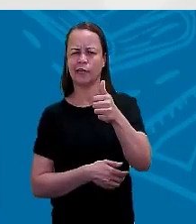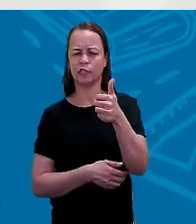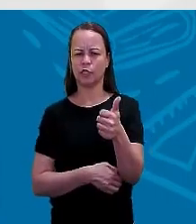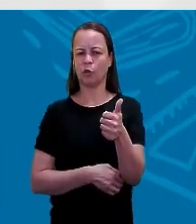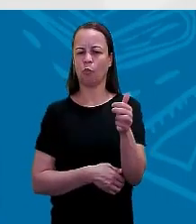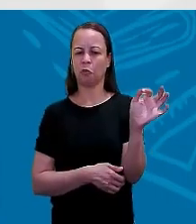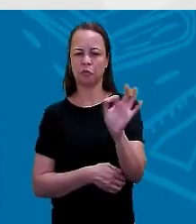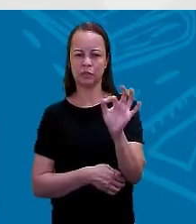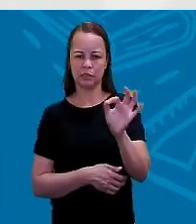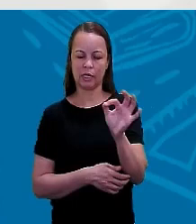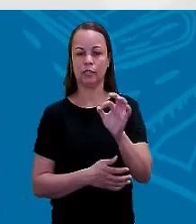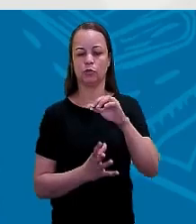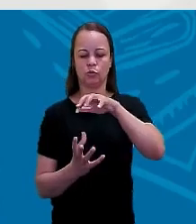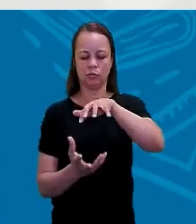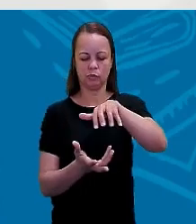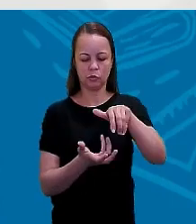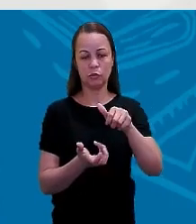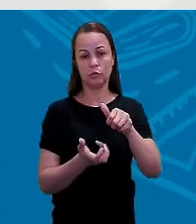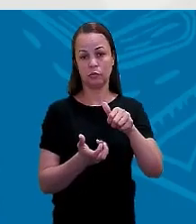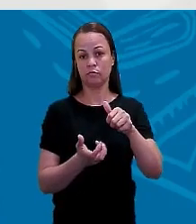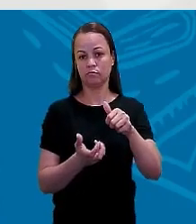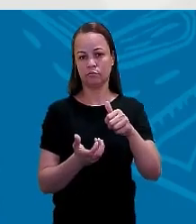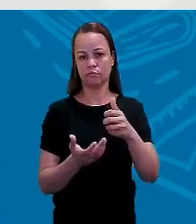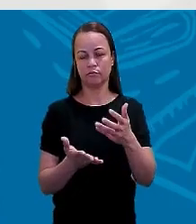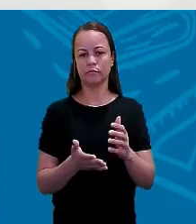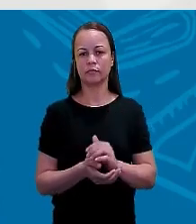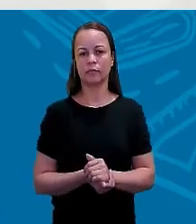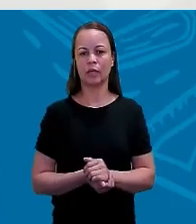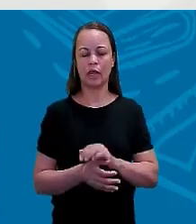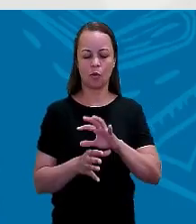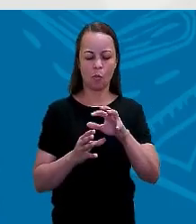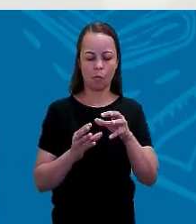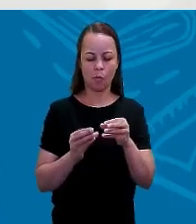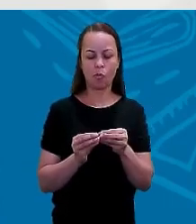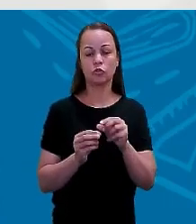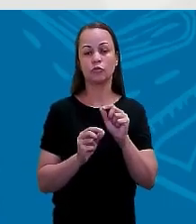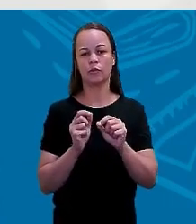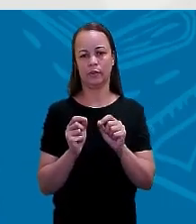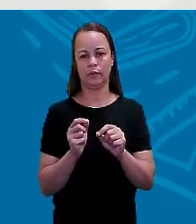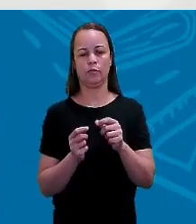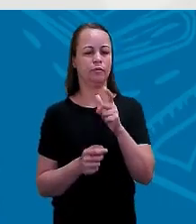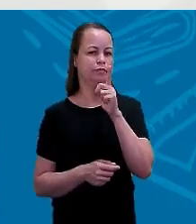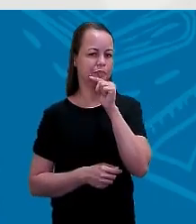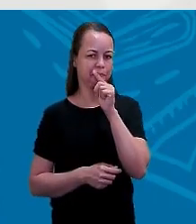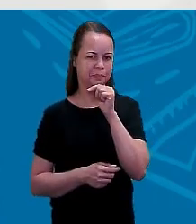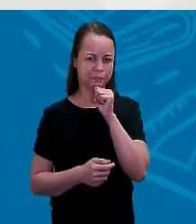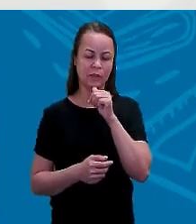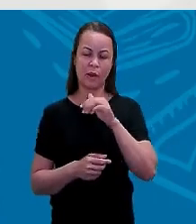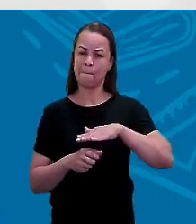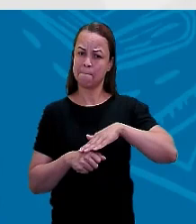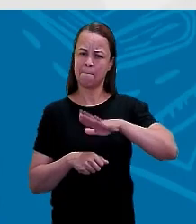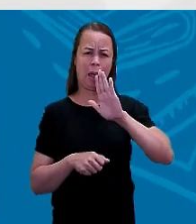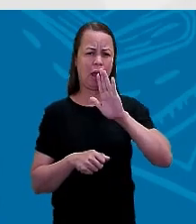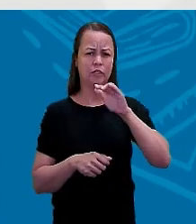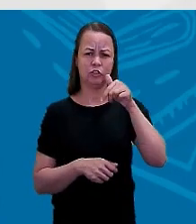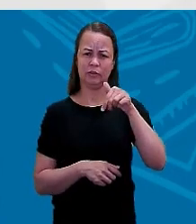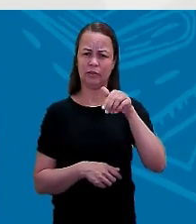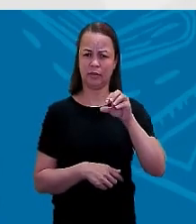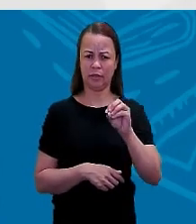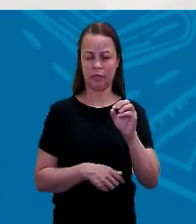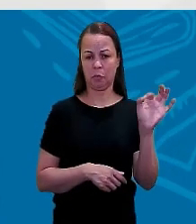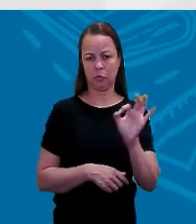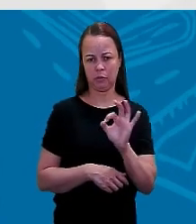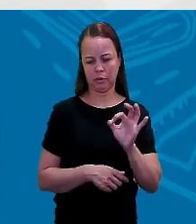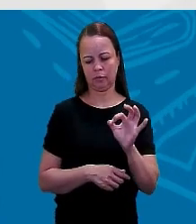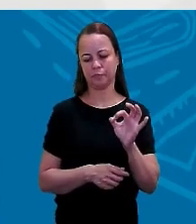71% do nosso planeta Terra, aproximadamente, é composto por água, tá certo? Ou seja, mais de 70% é composto por